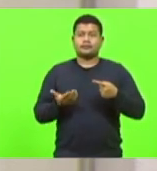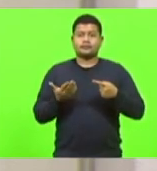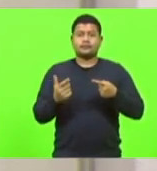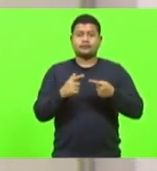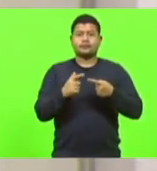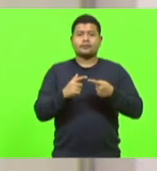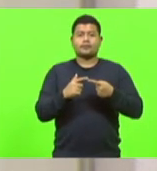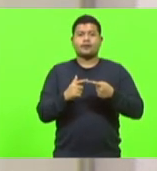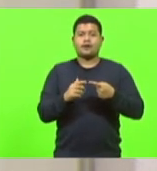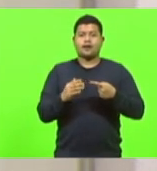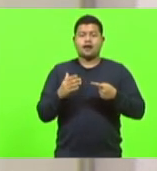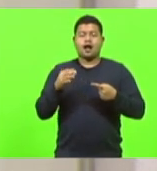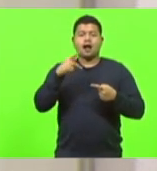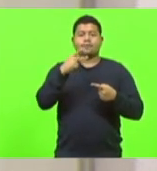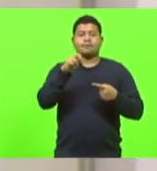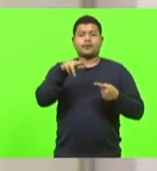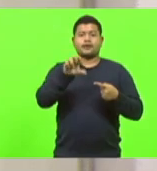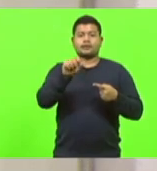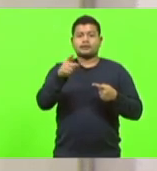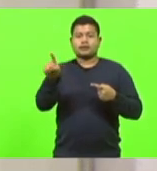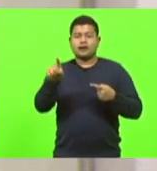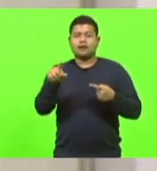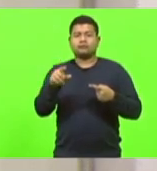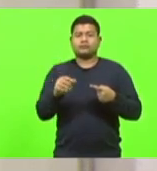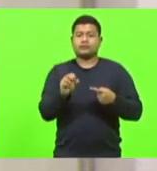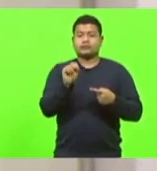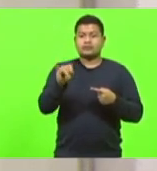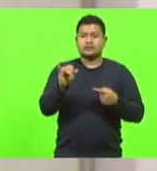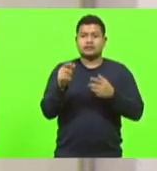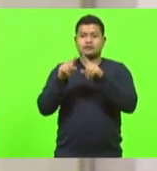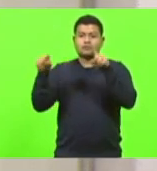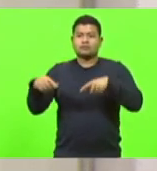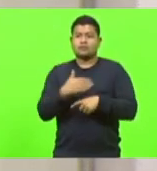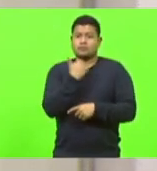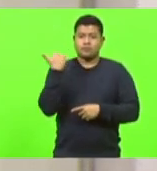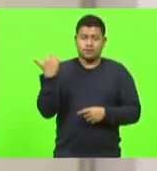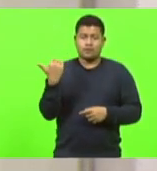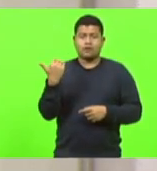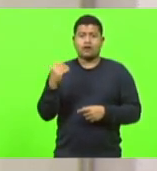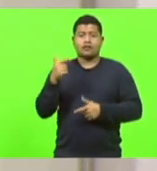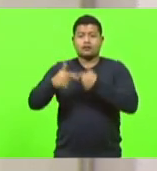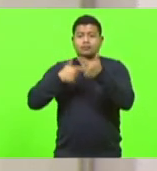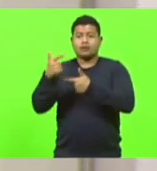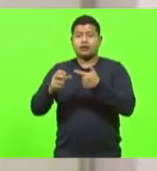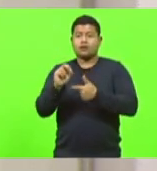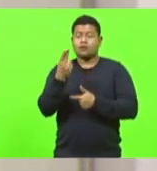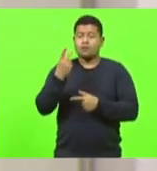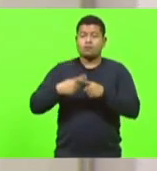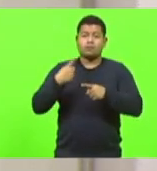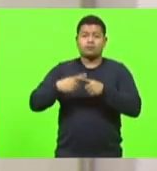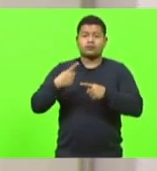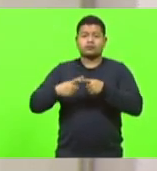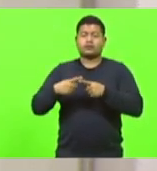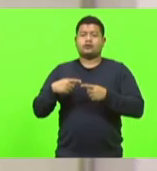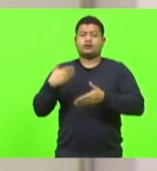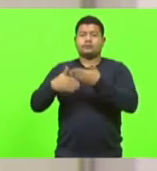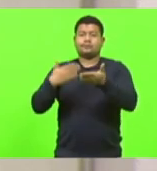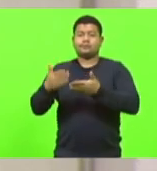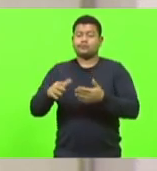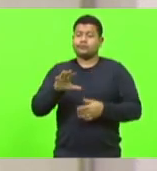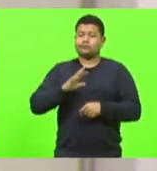aqui pensão por morte integral do Servidor que morreu em serviço ou em razão dele seja qual for o servidor do estado